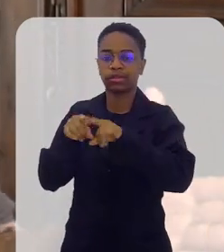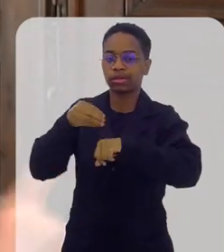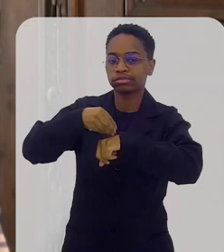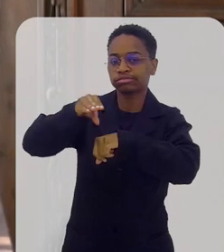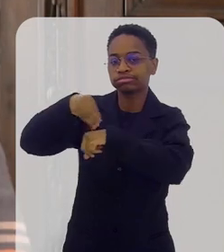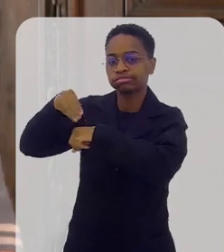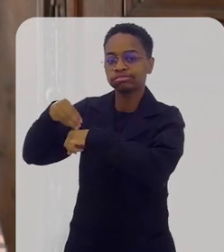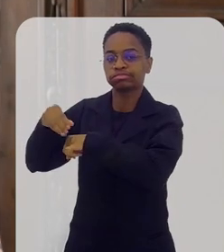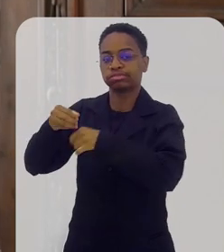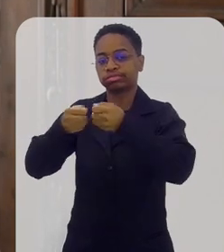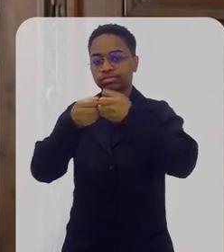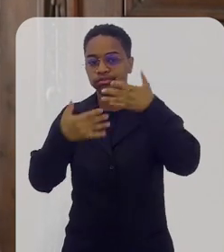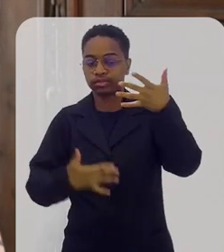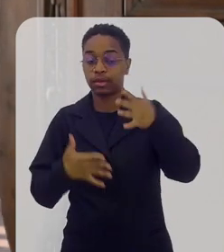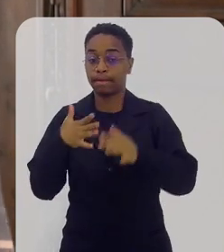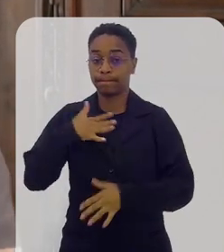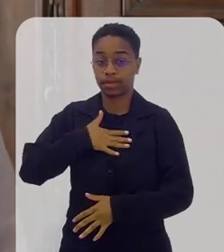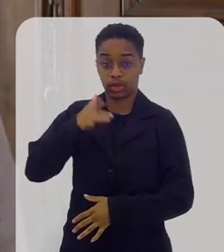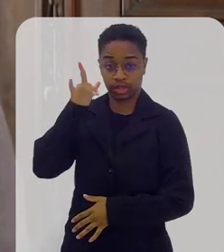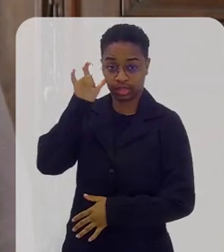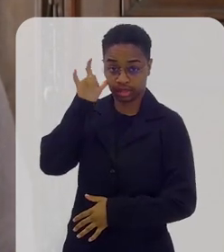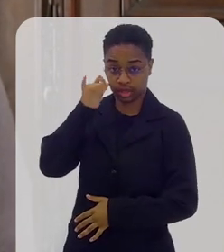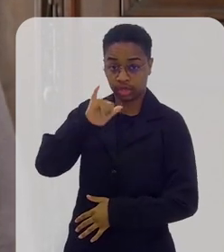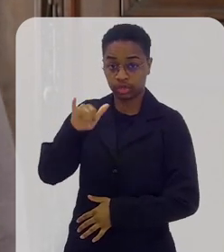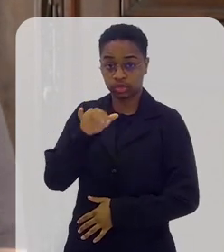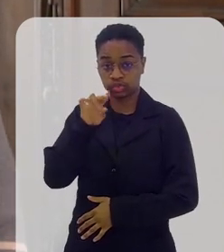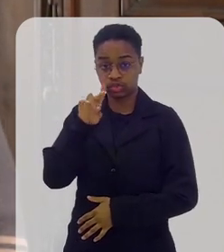seu recado. O meu Instagram é